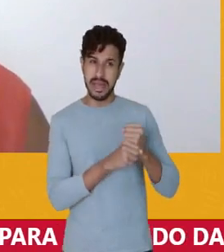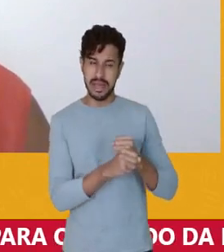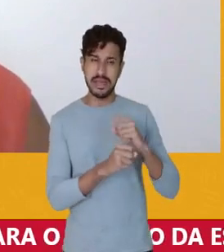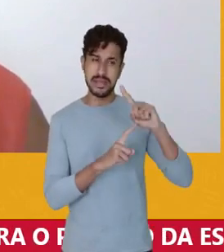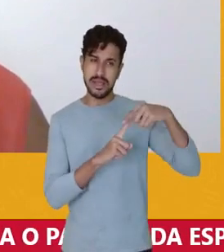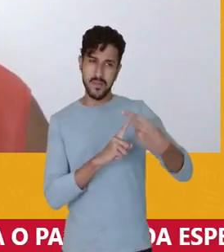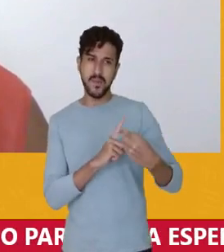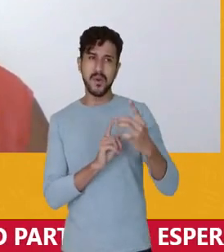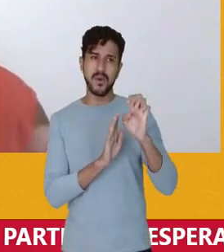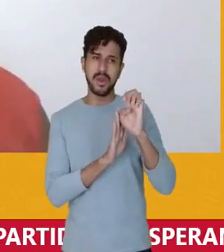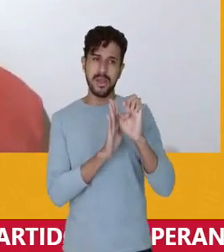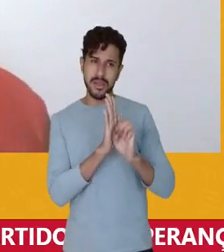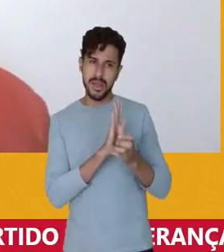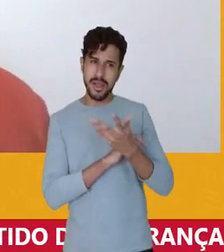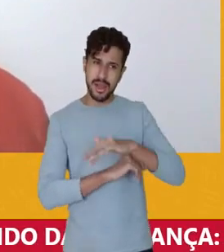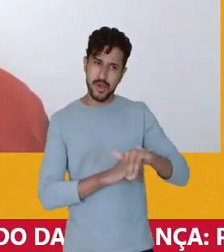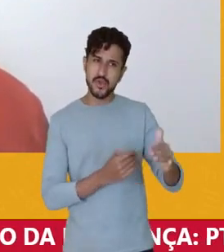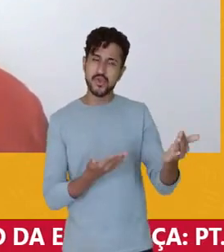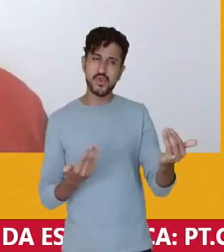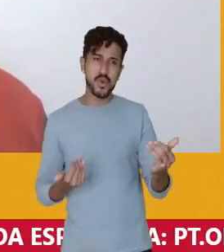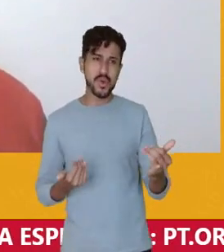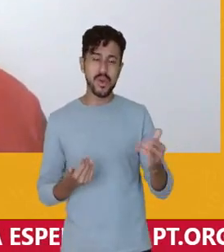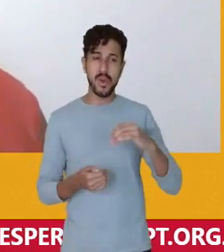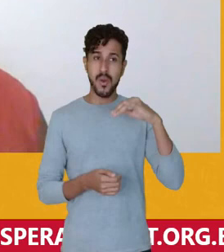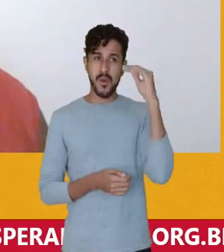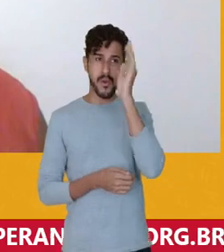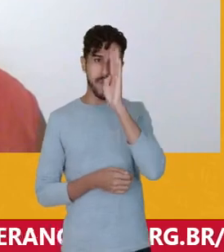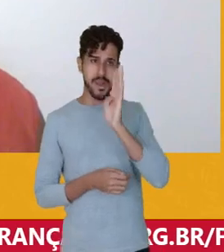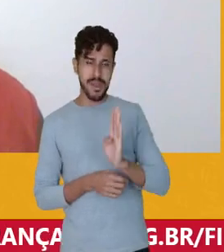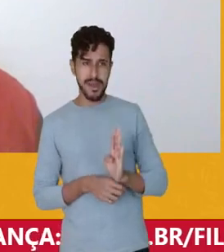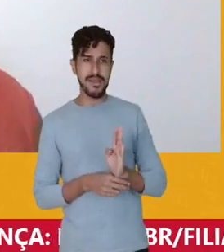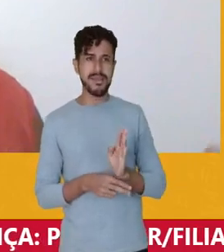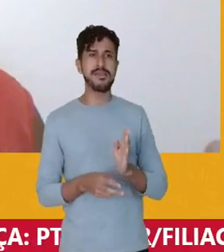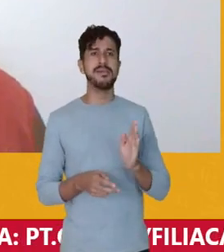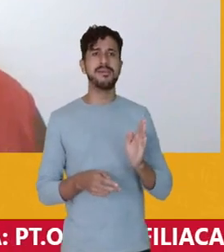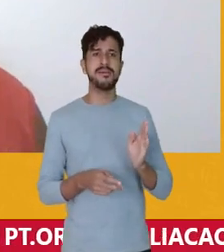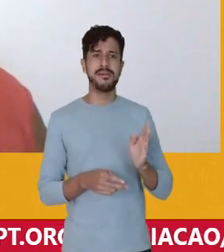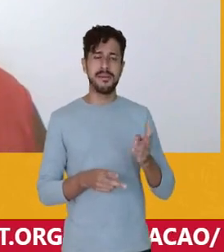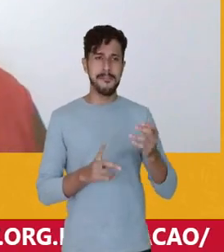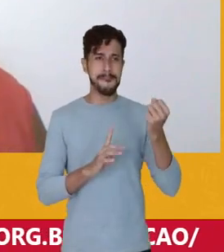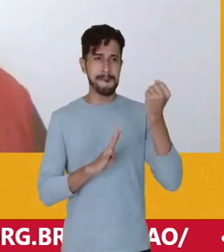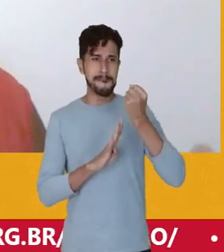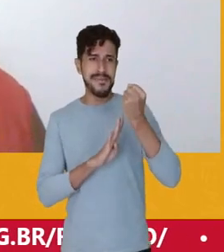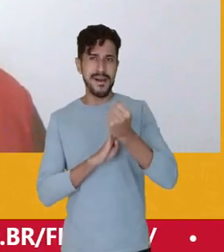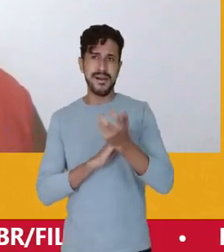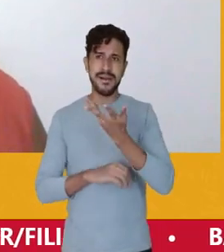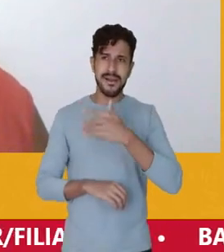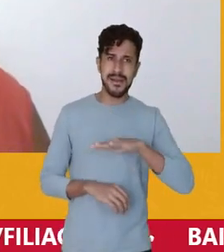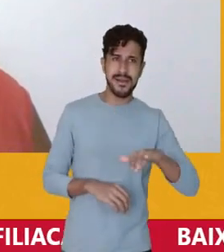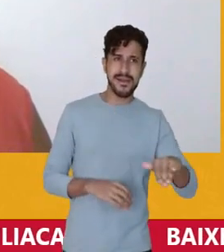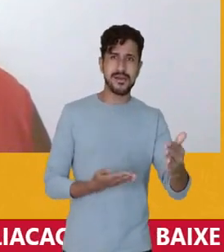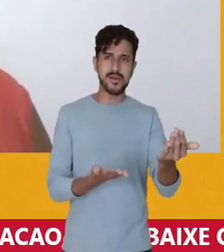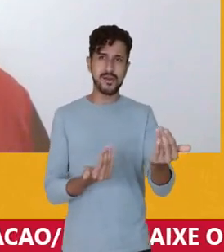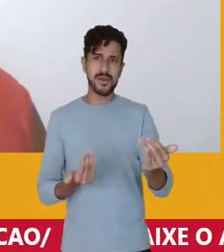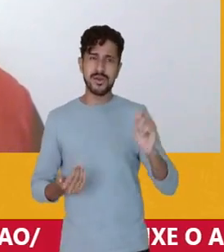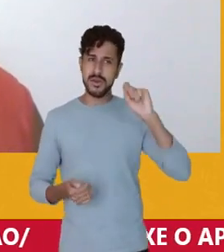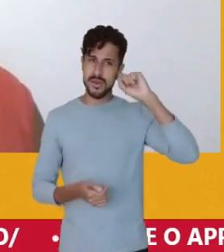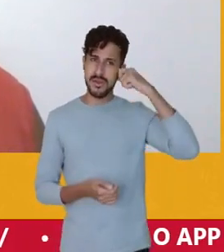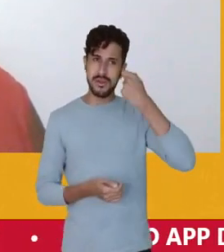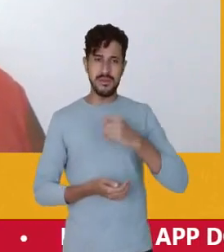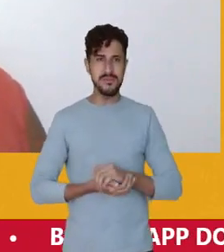Criança e do Adolescente, é que o Estado brasileiro, ele mata as crianças e adolescentes